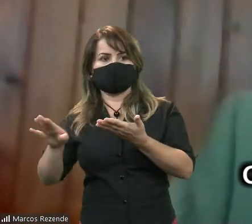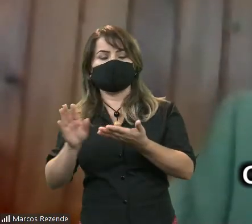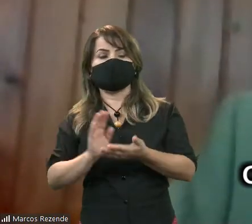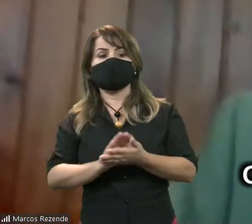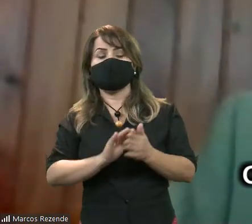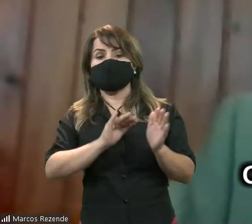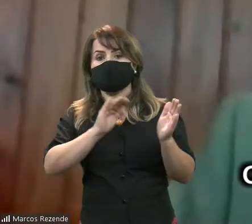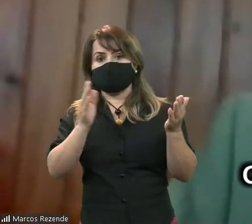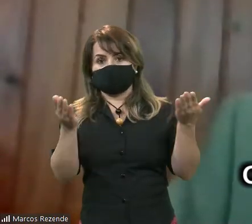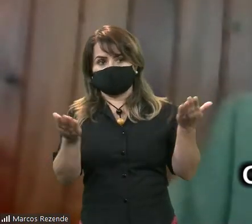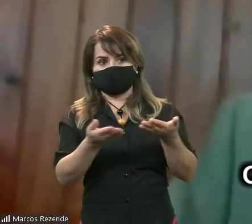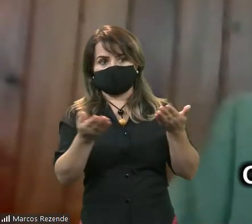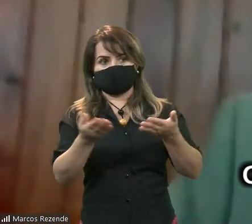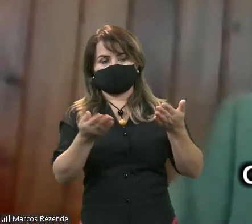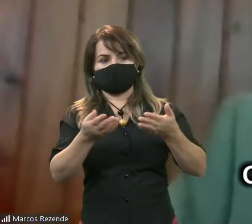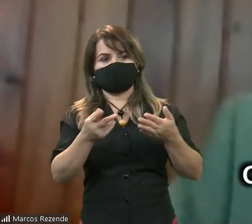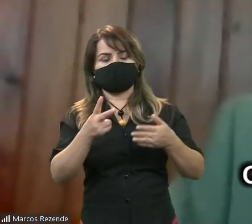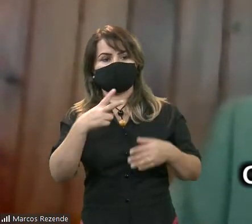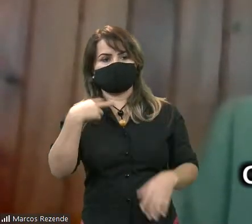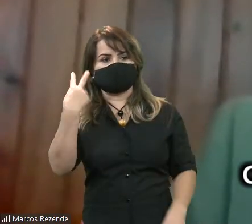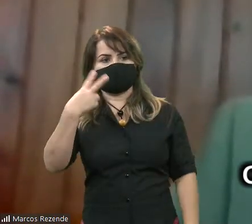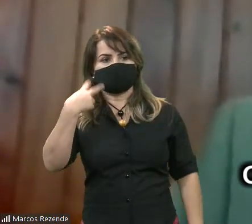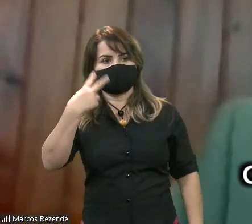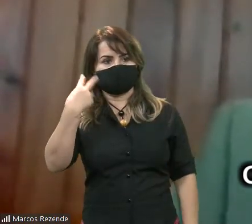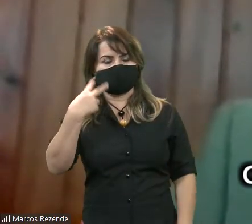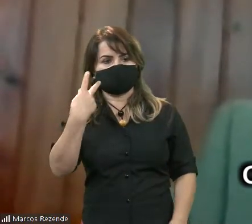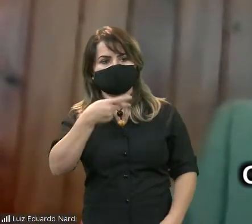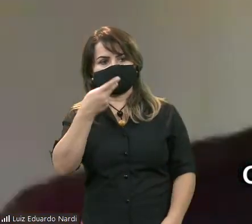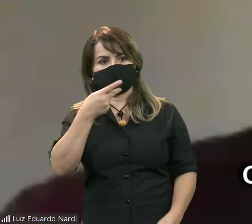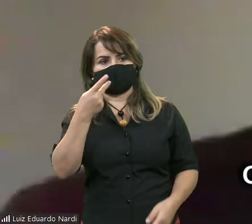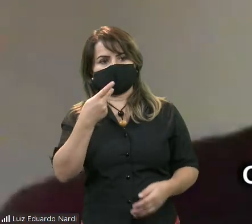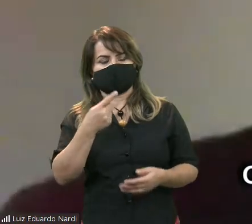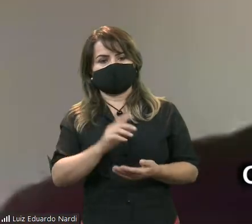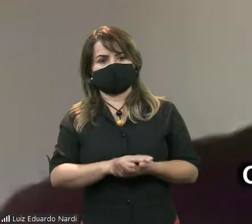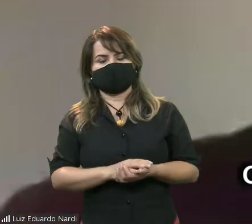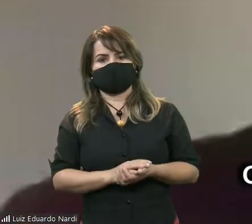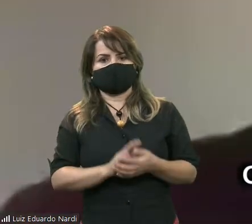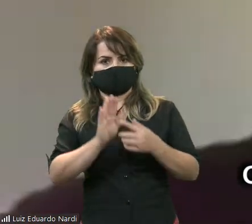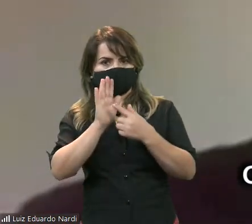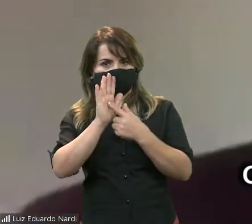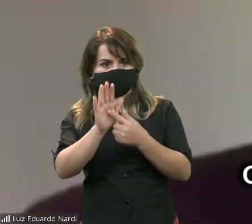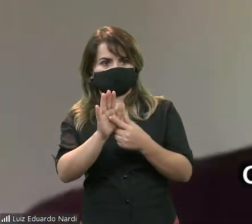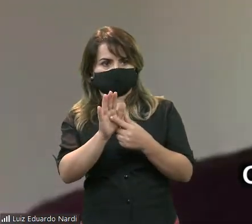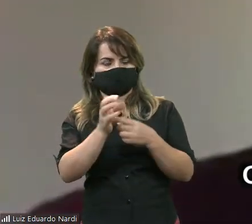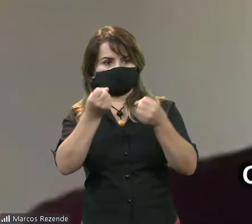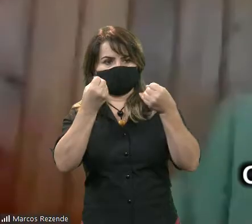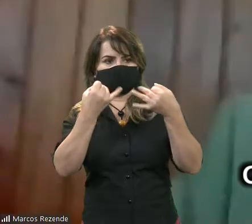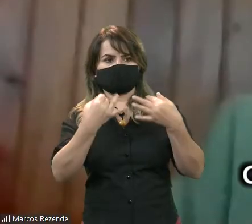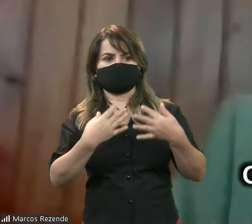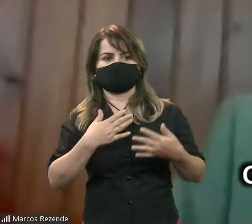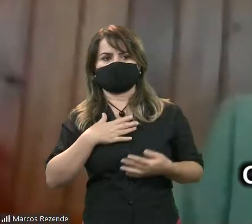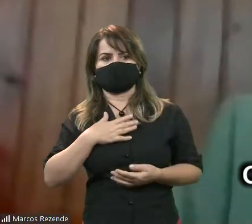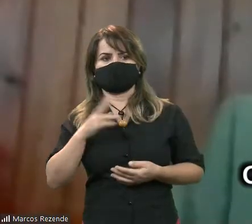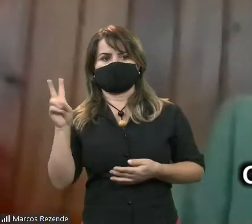Questão de ordem, vereador Luiz Eduardo Nardi. Justificativa de voto, senhor presidente. Justificativa de voto,